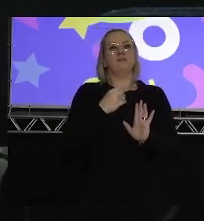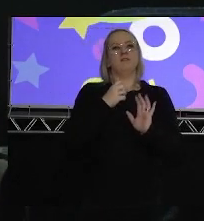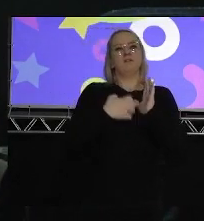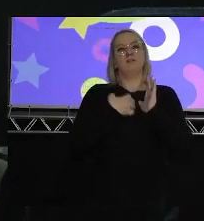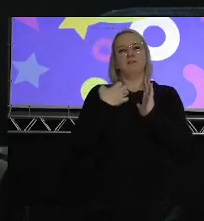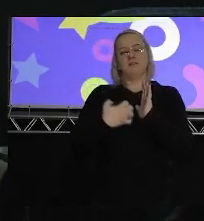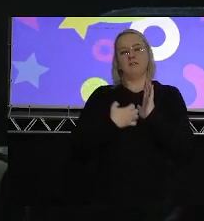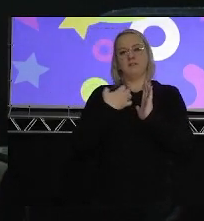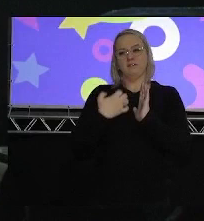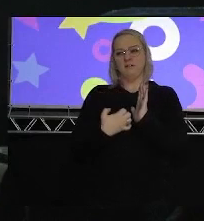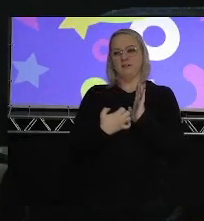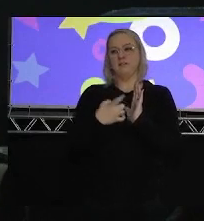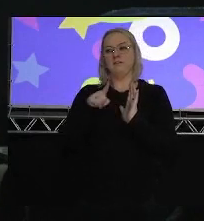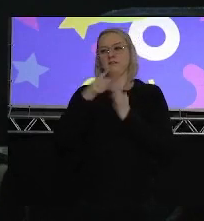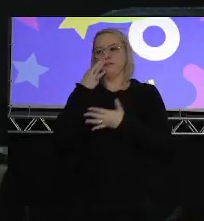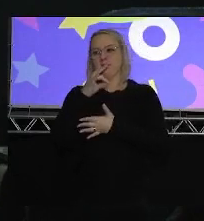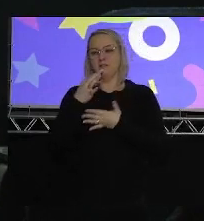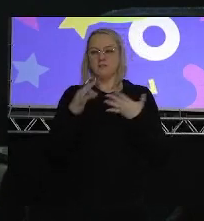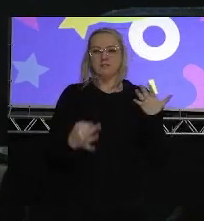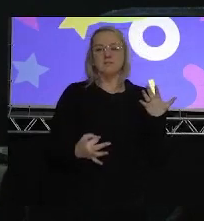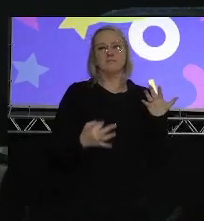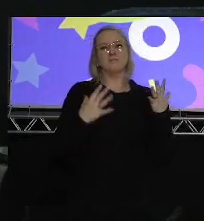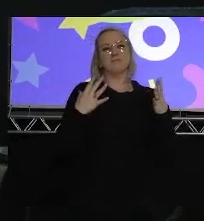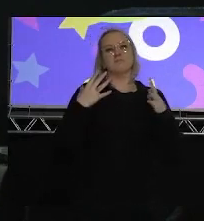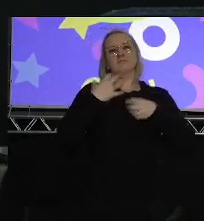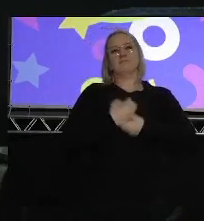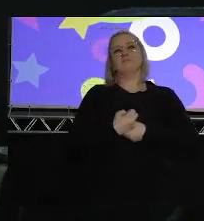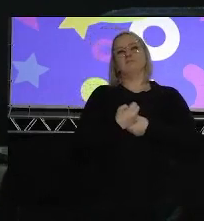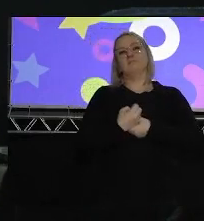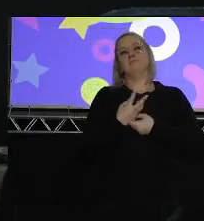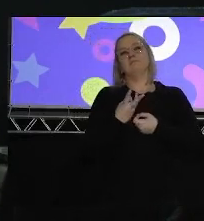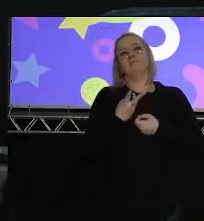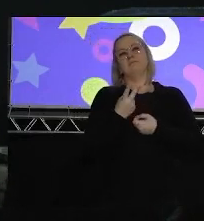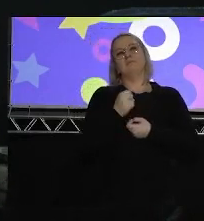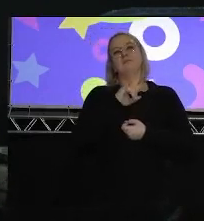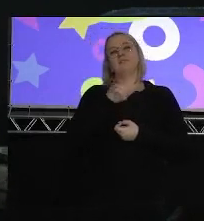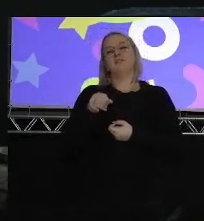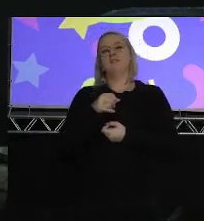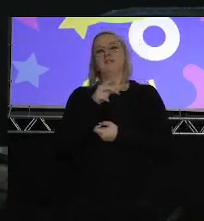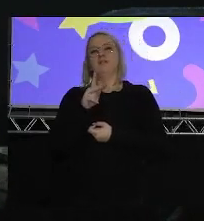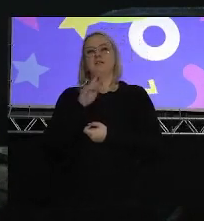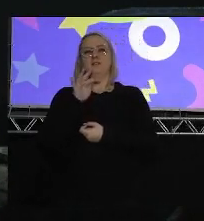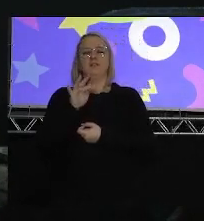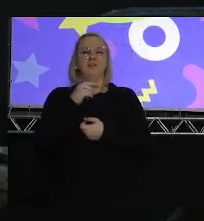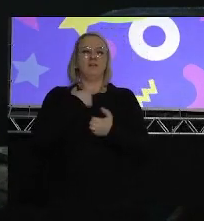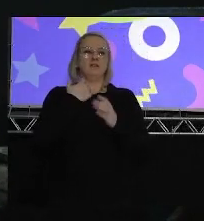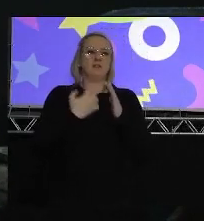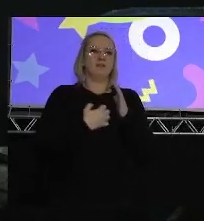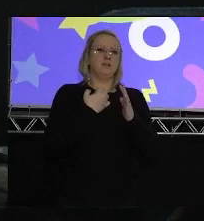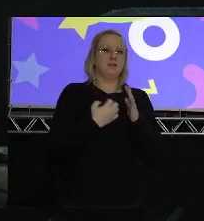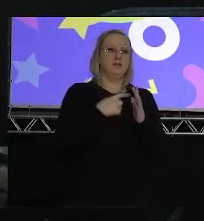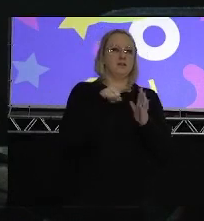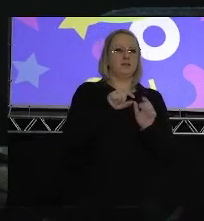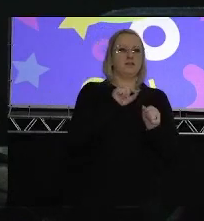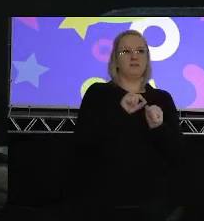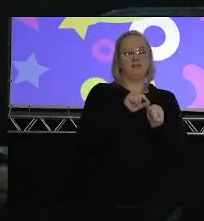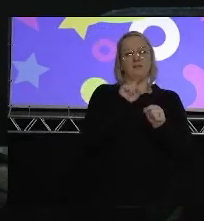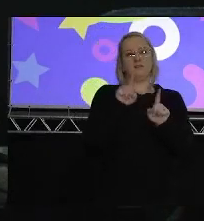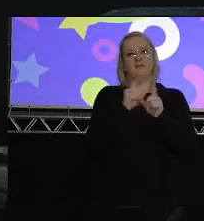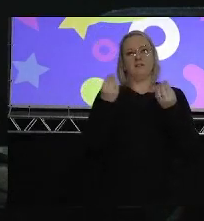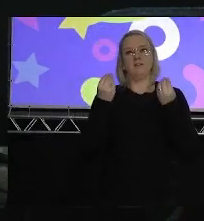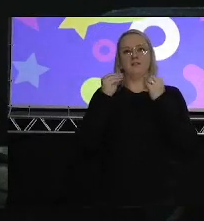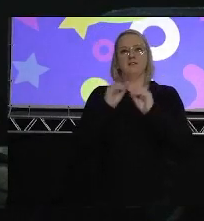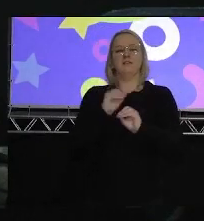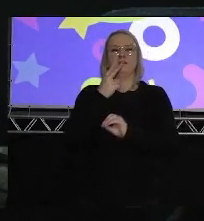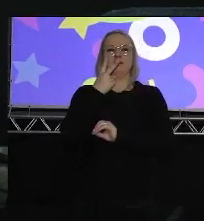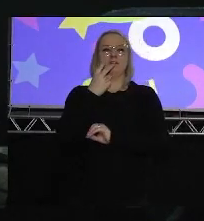foi feito um detalhamento, foi calculado ali o WSJF. A empresa queria, com essa filial, ter um incremento de